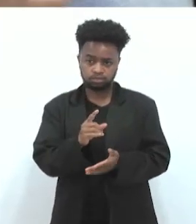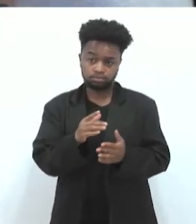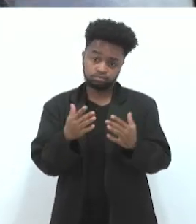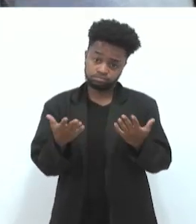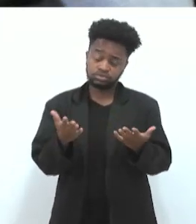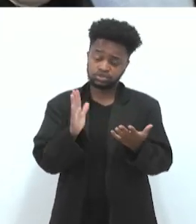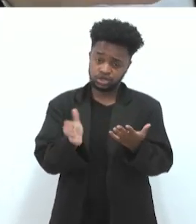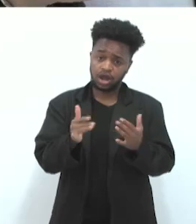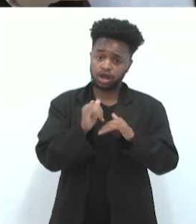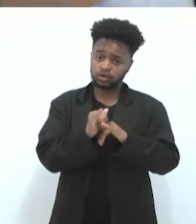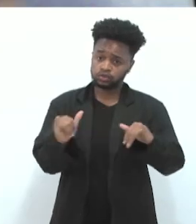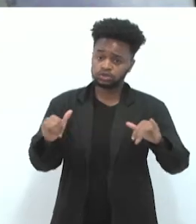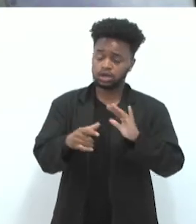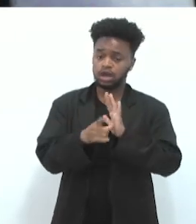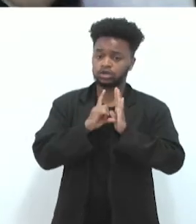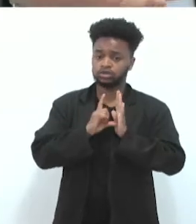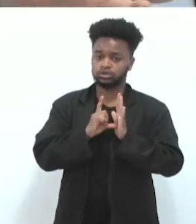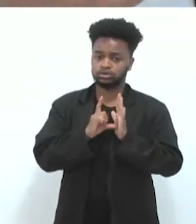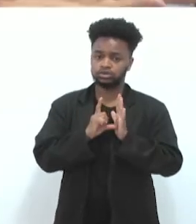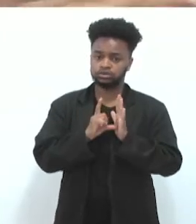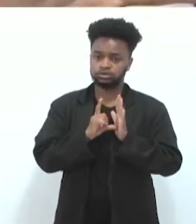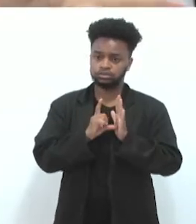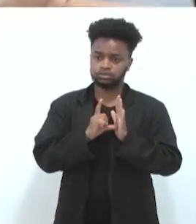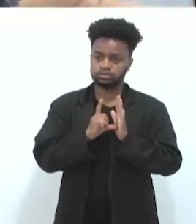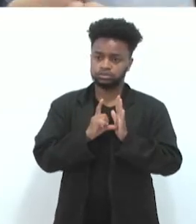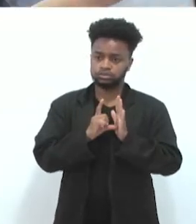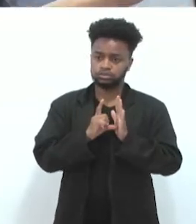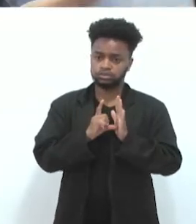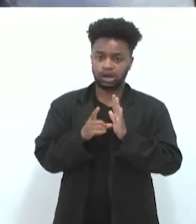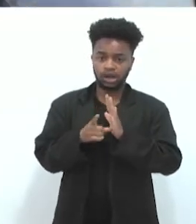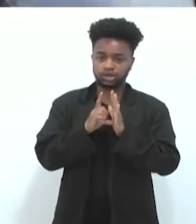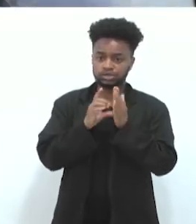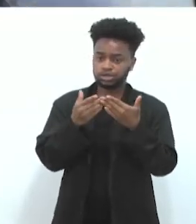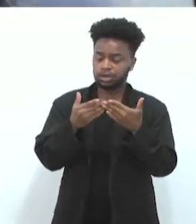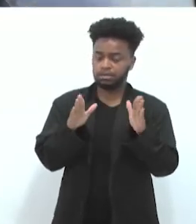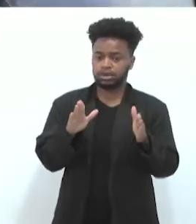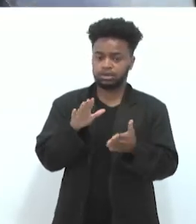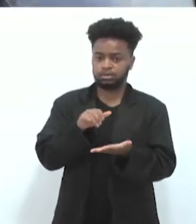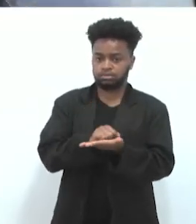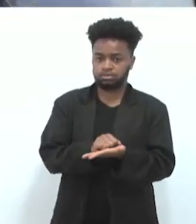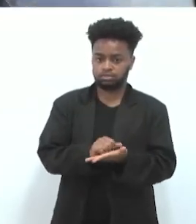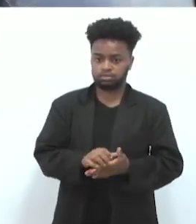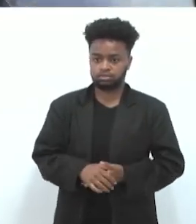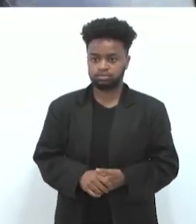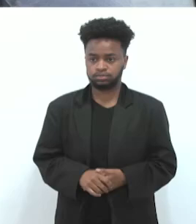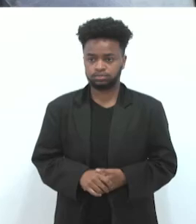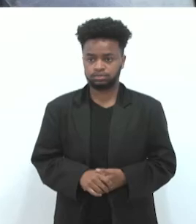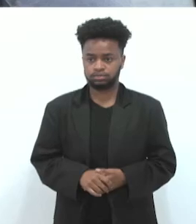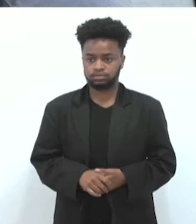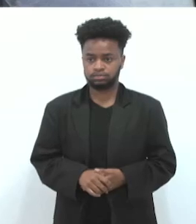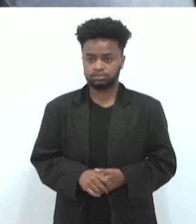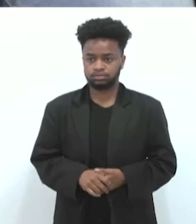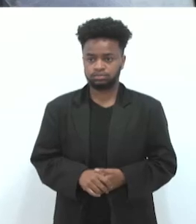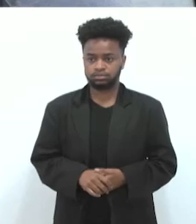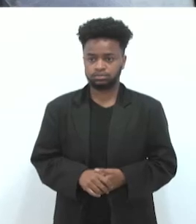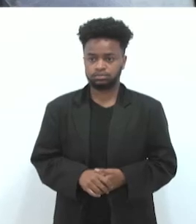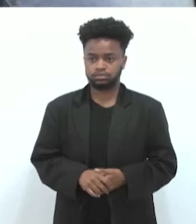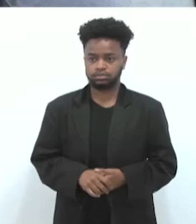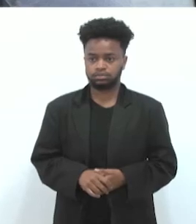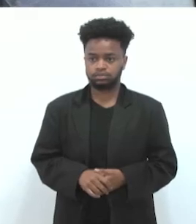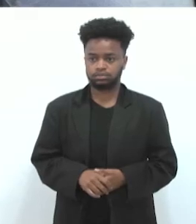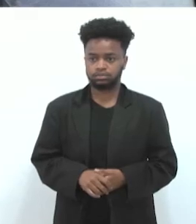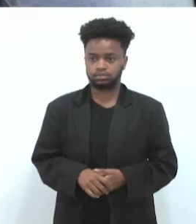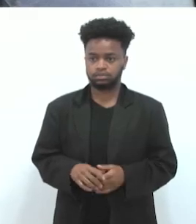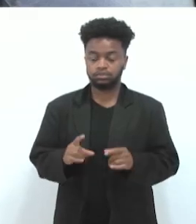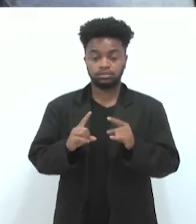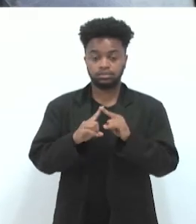anunciado antes do protocolo abrir. Né? Mas não é nada, o